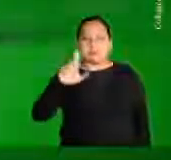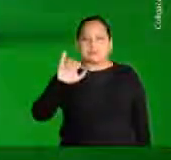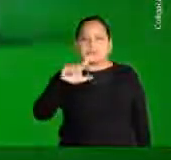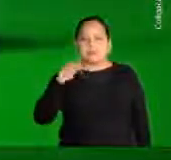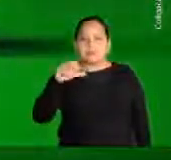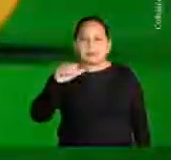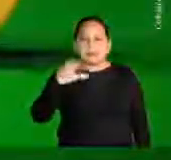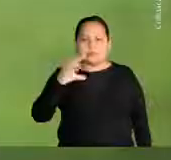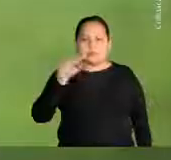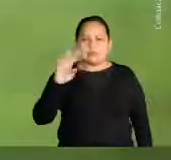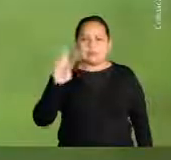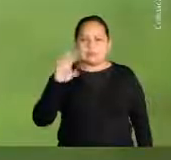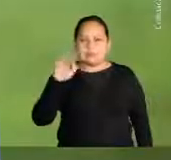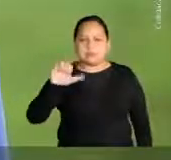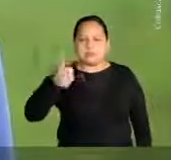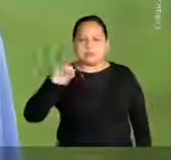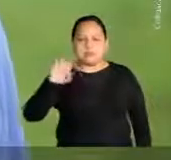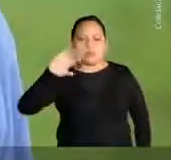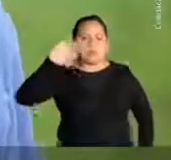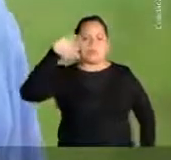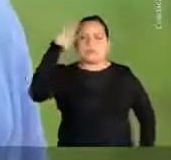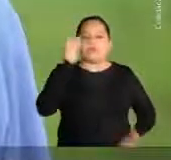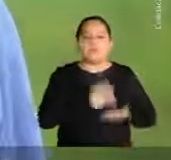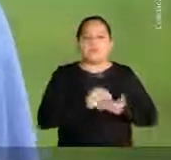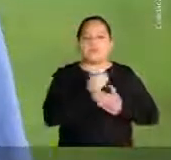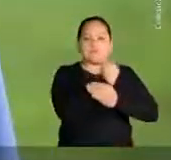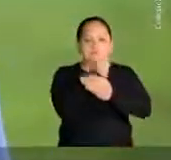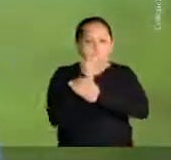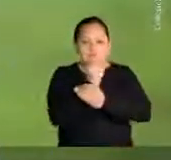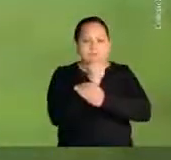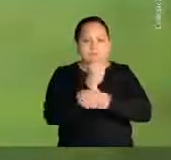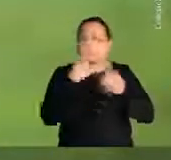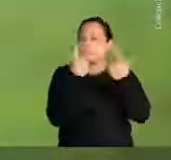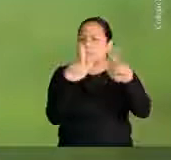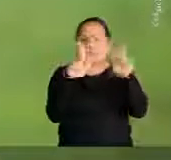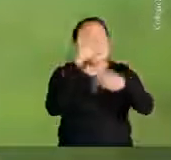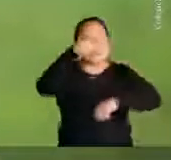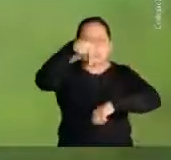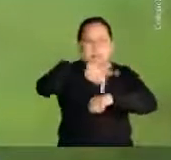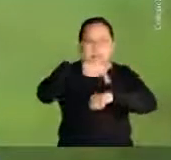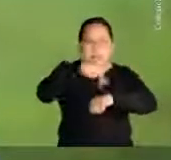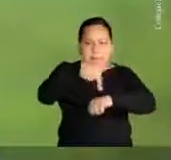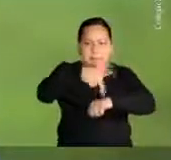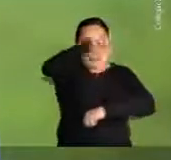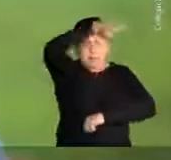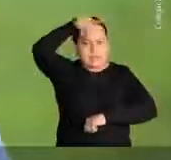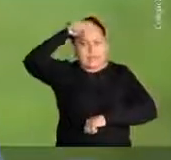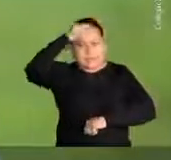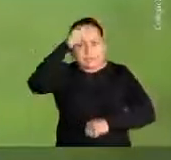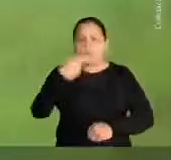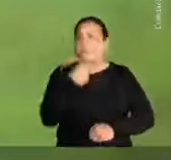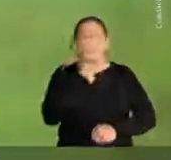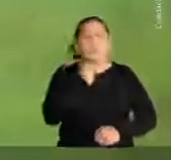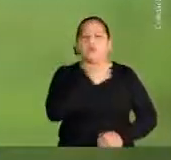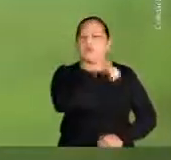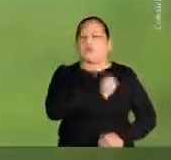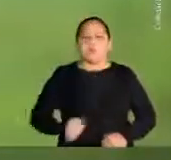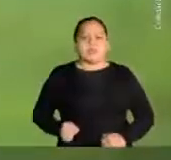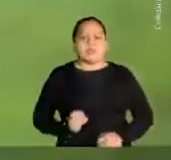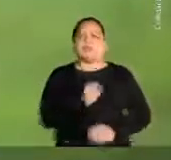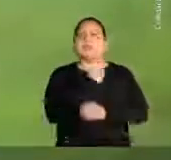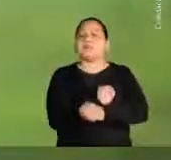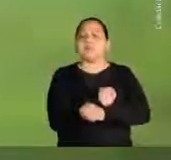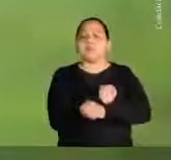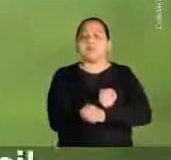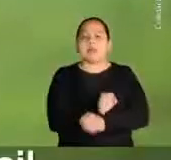Luiz Castro, 180. Violência, falta de segurança, desrespeito com o cidadão. Um senador da República não tem que ficar com cara de paisagem. Tem